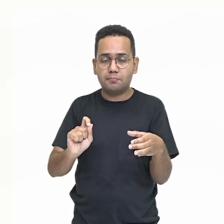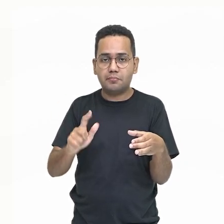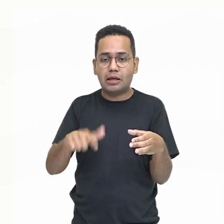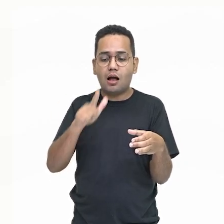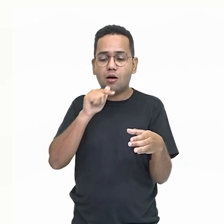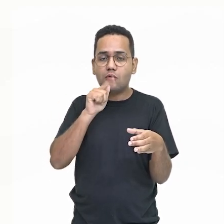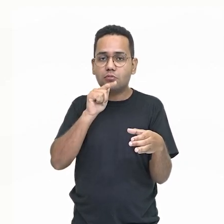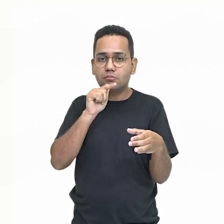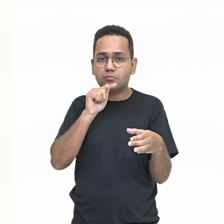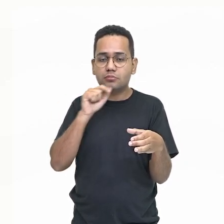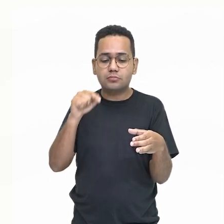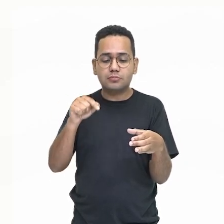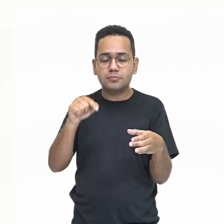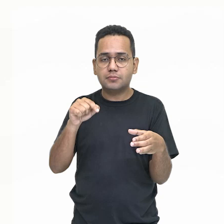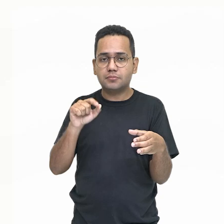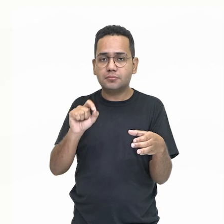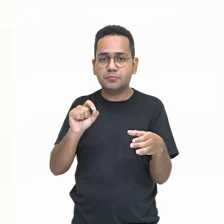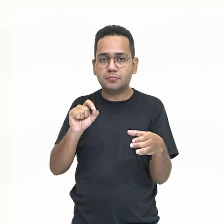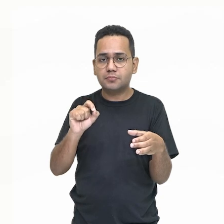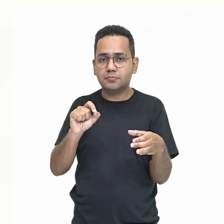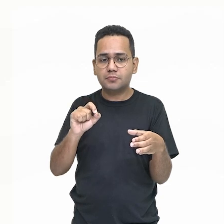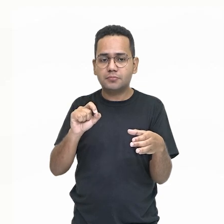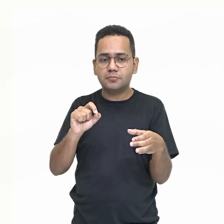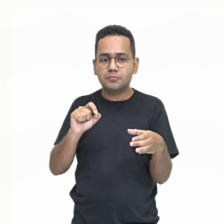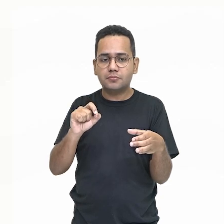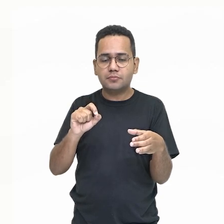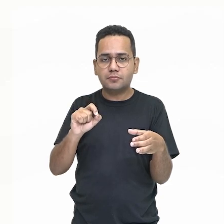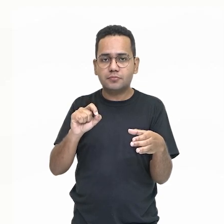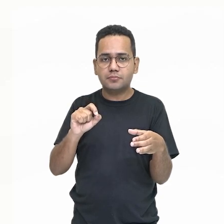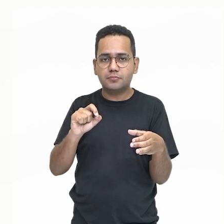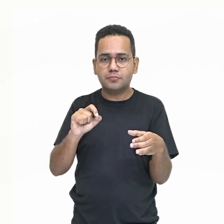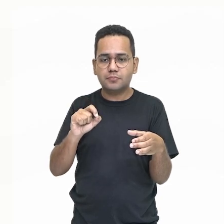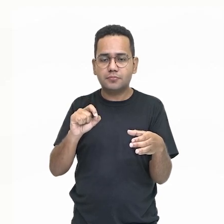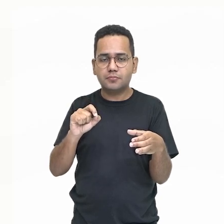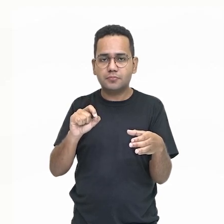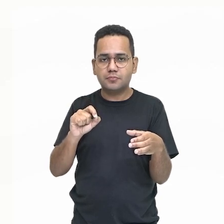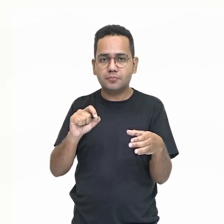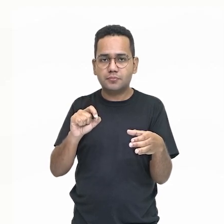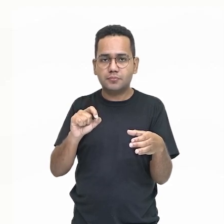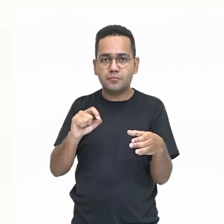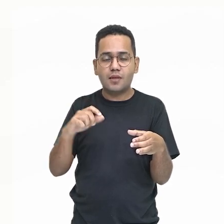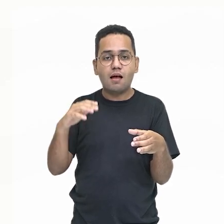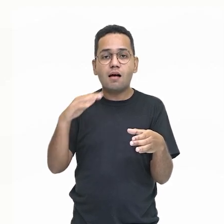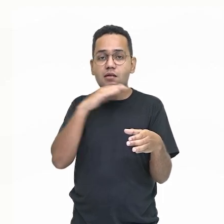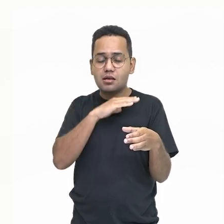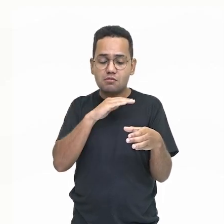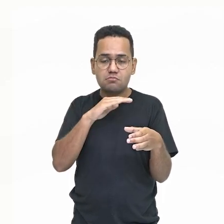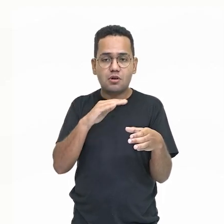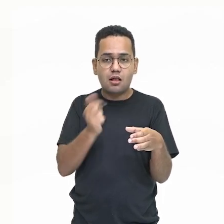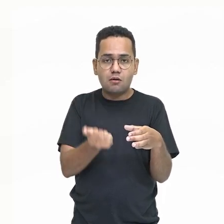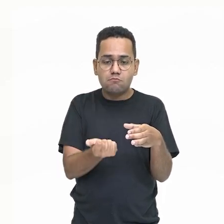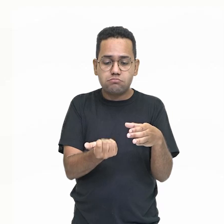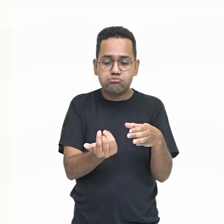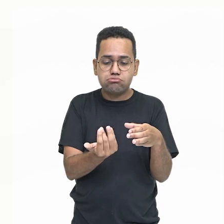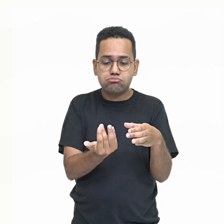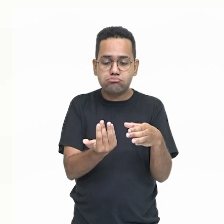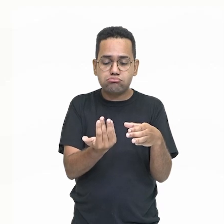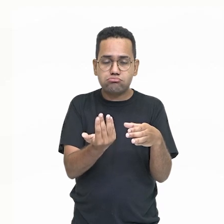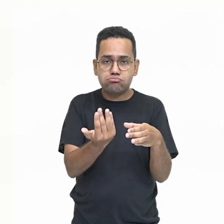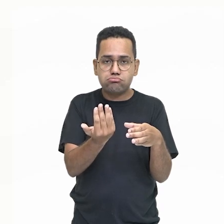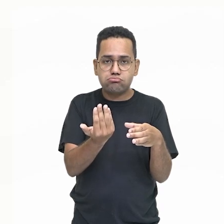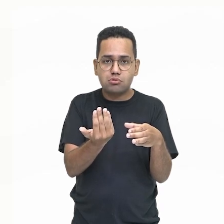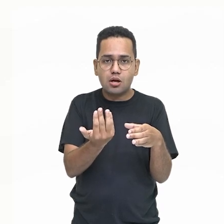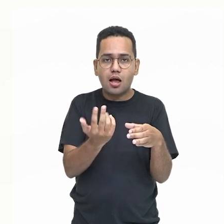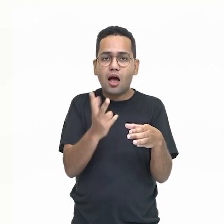com água, eu tenho a água quente na parte inferior, ela vai subir. Agora, se for no ar-condicionado também,